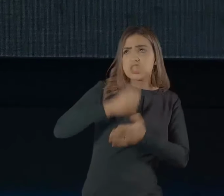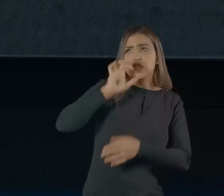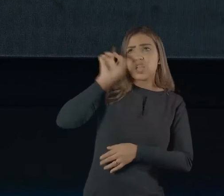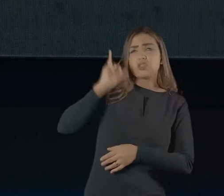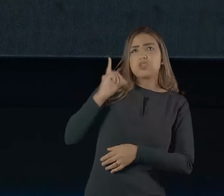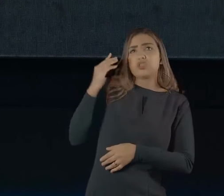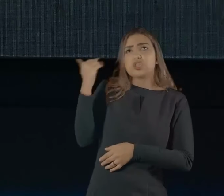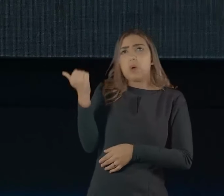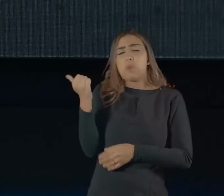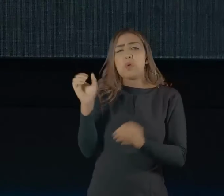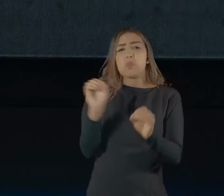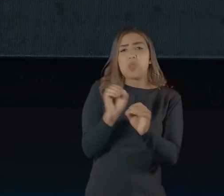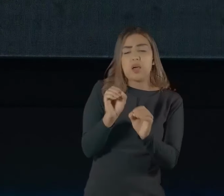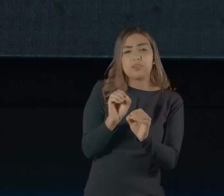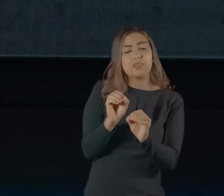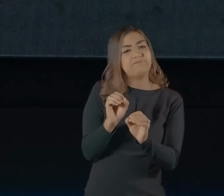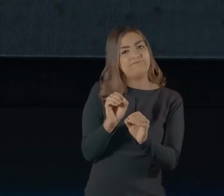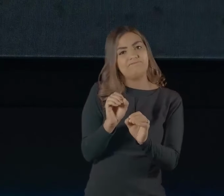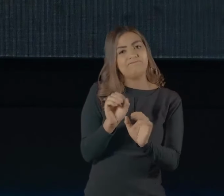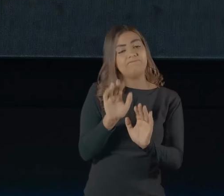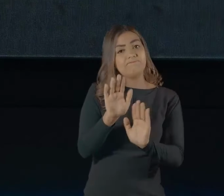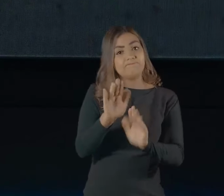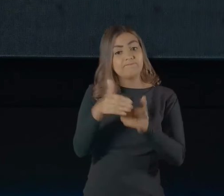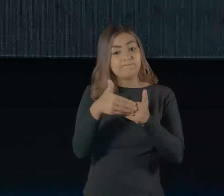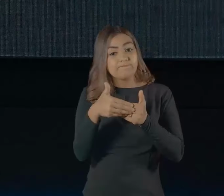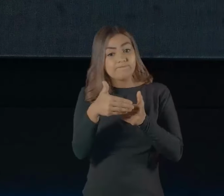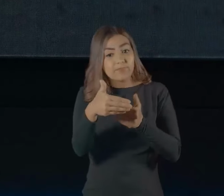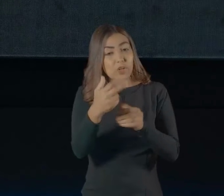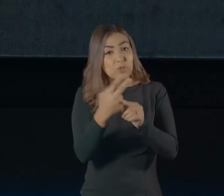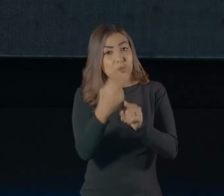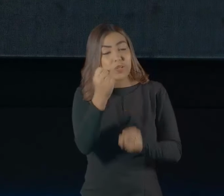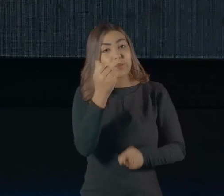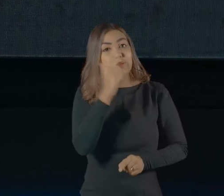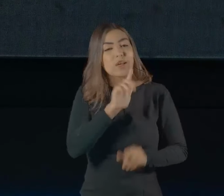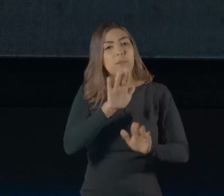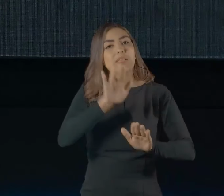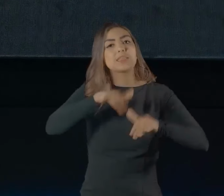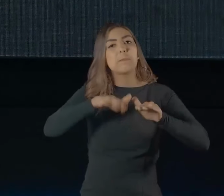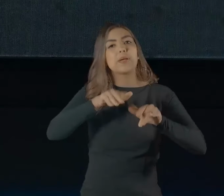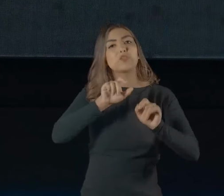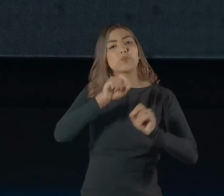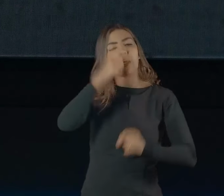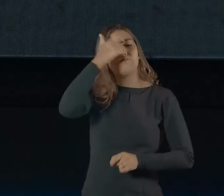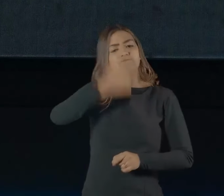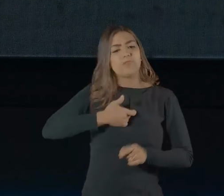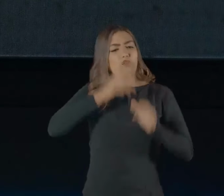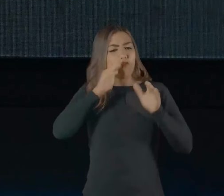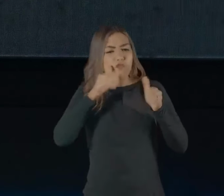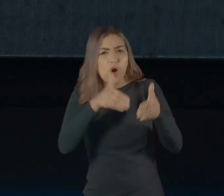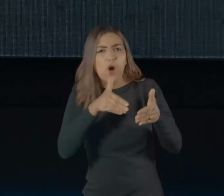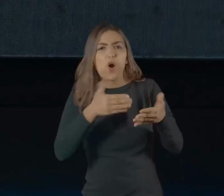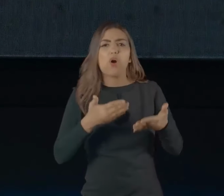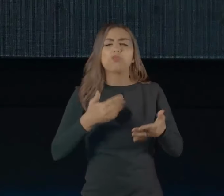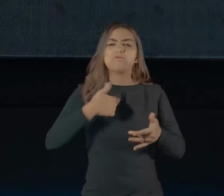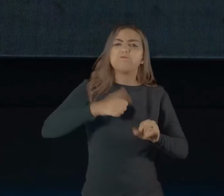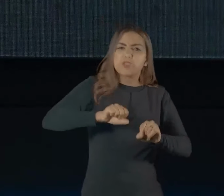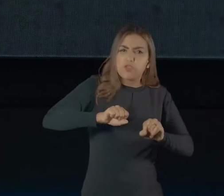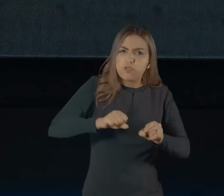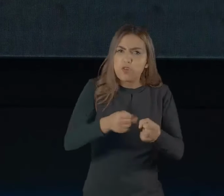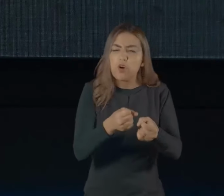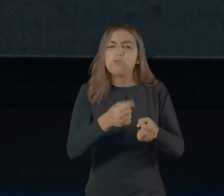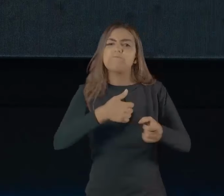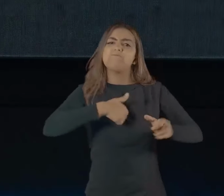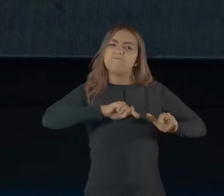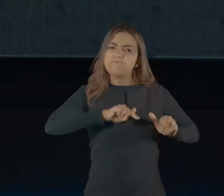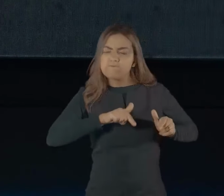Deus. Muito do seu sucesso depende do teu trabalho, da sua paixão, do seu foco, da sua disposição de